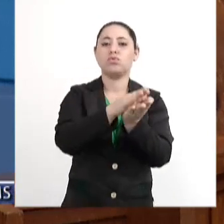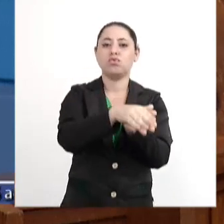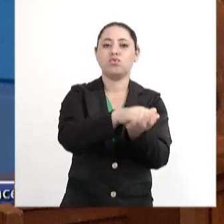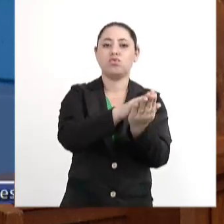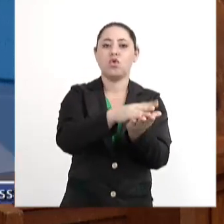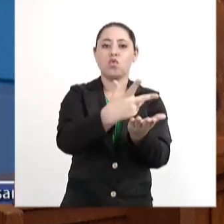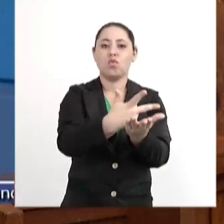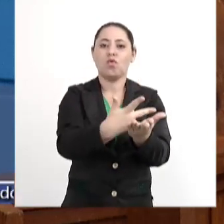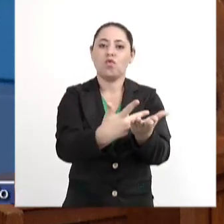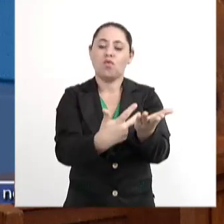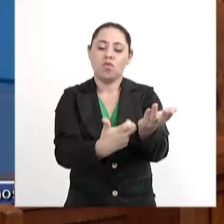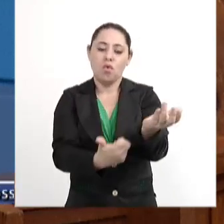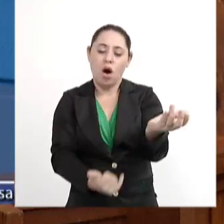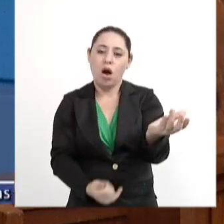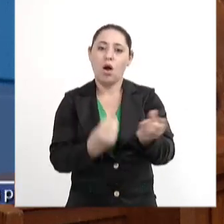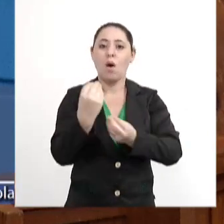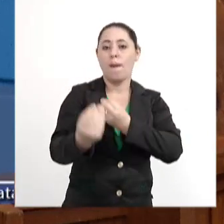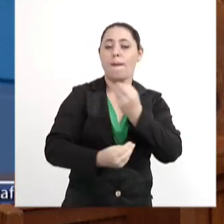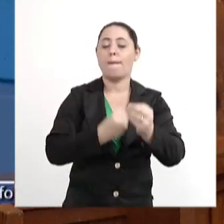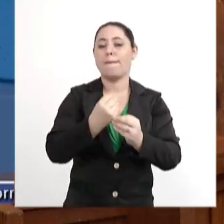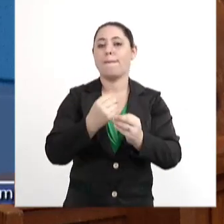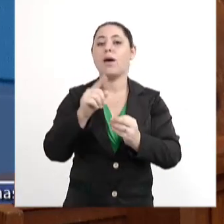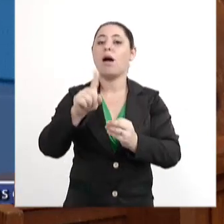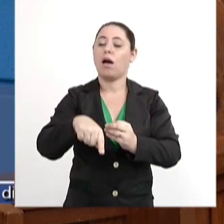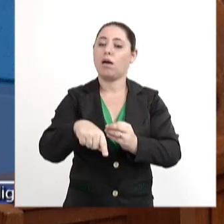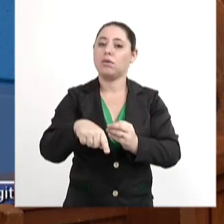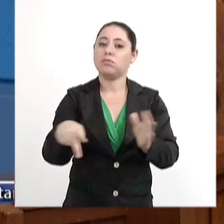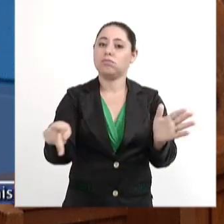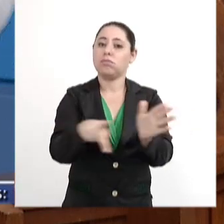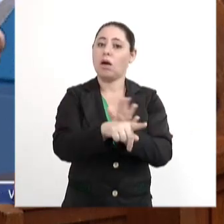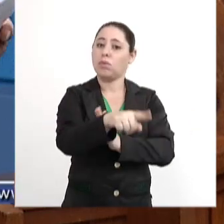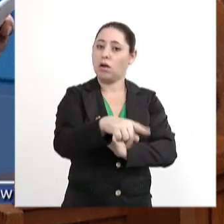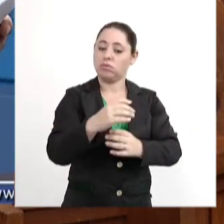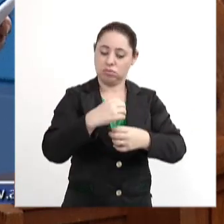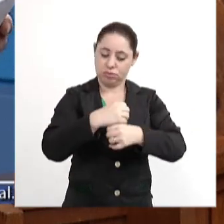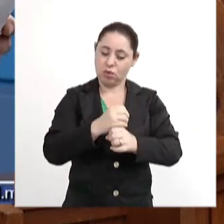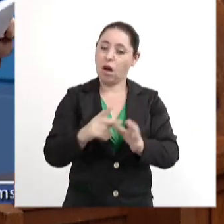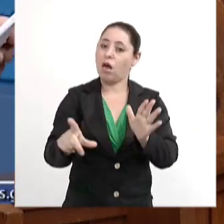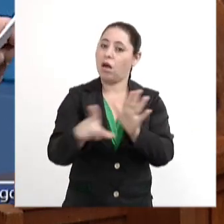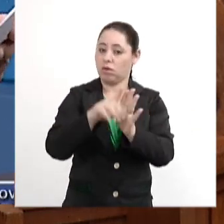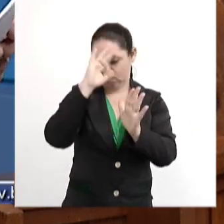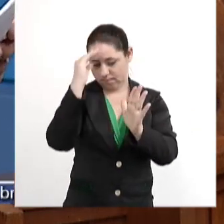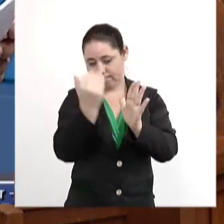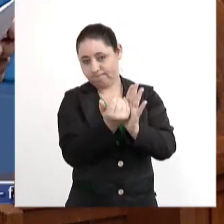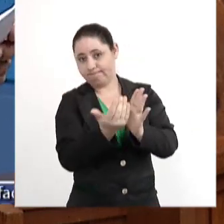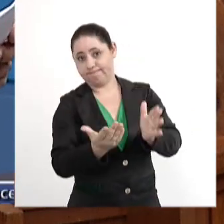hemoterápicas, conforme disposição destas leis.